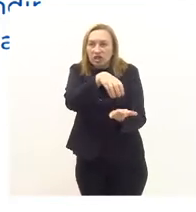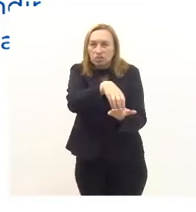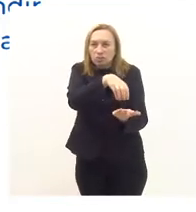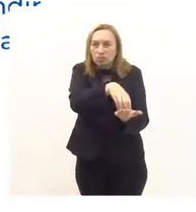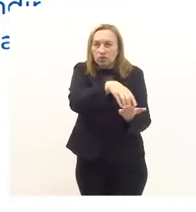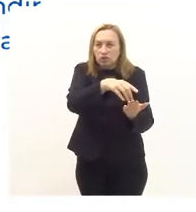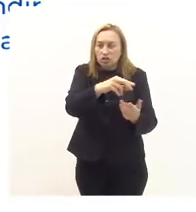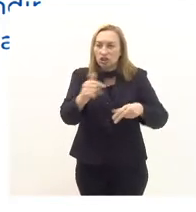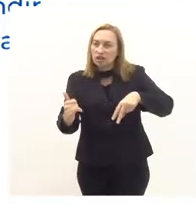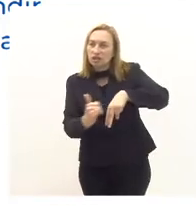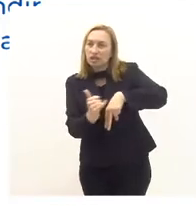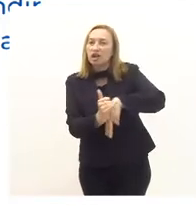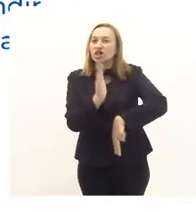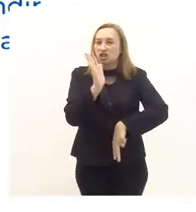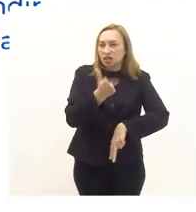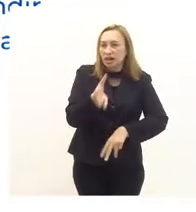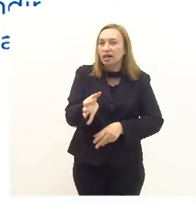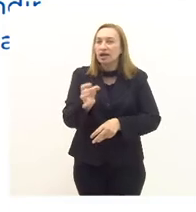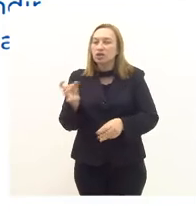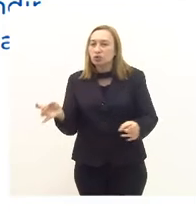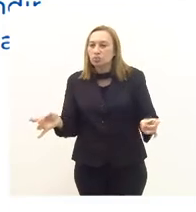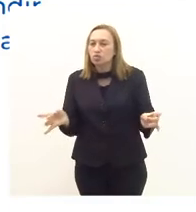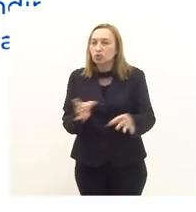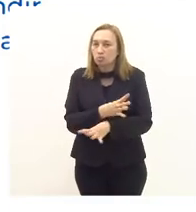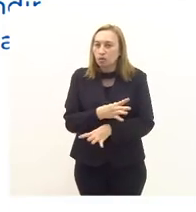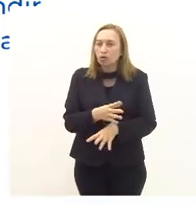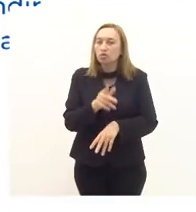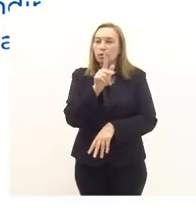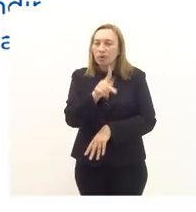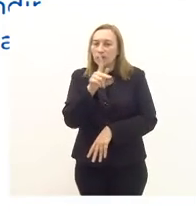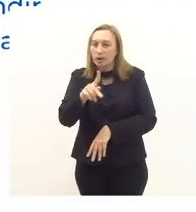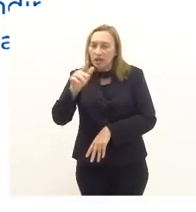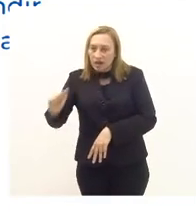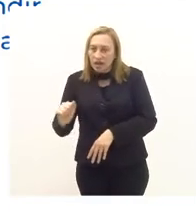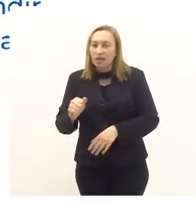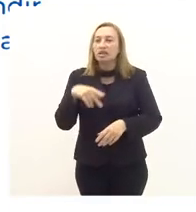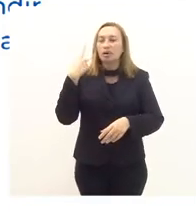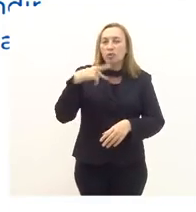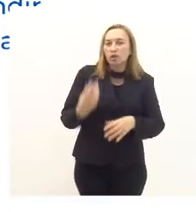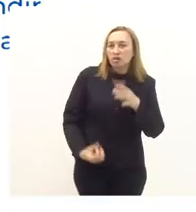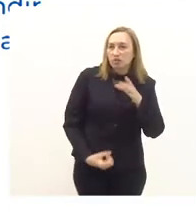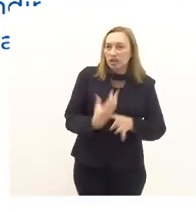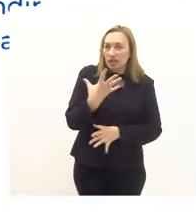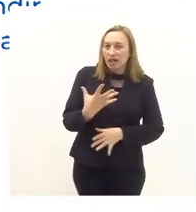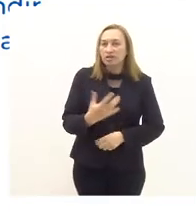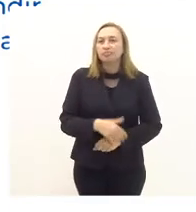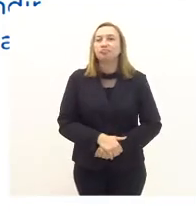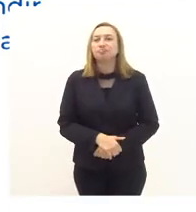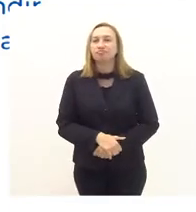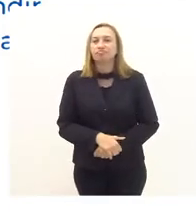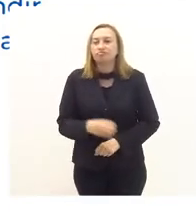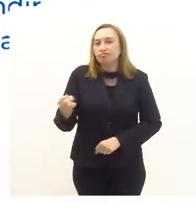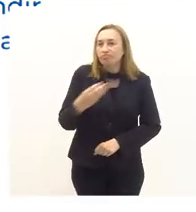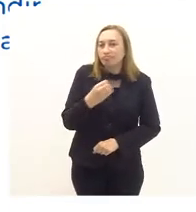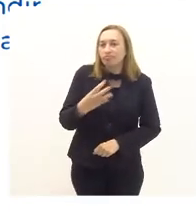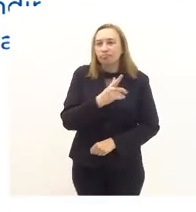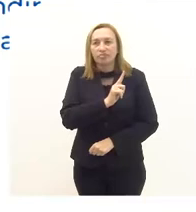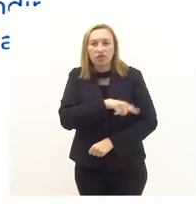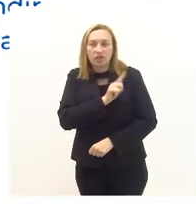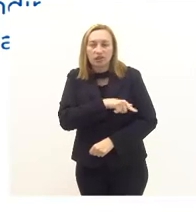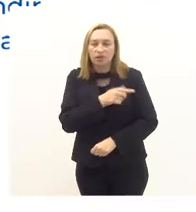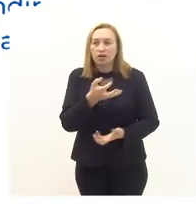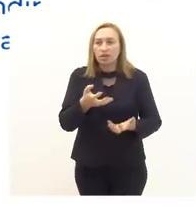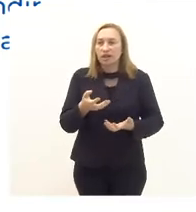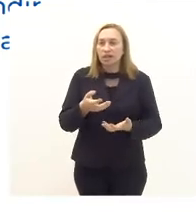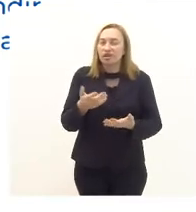Isso já está escrito, já está definido dentro do PPA, dentro da política que foi escrito dessa nova gestão. E aí eu quero